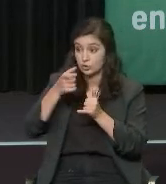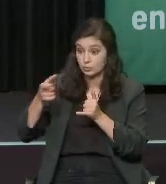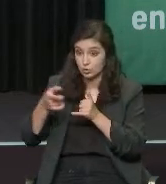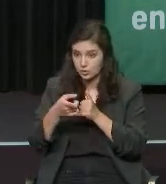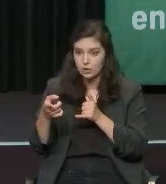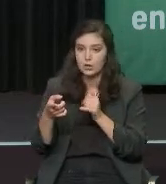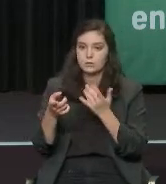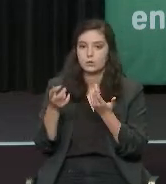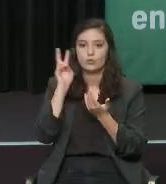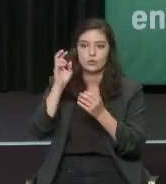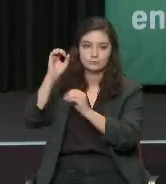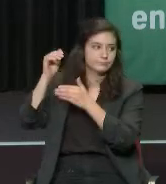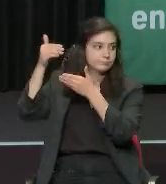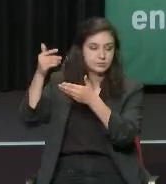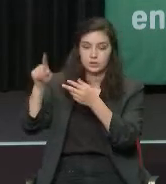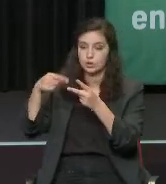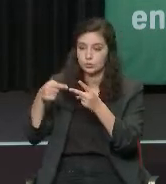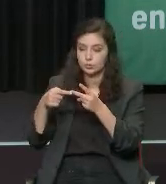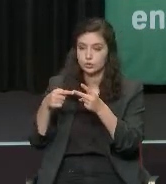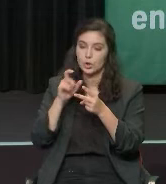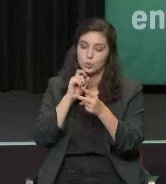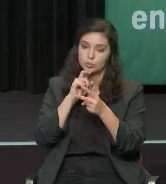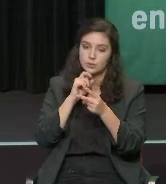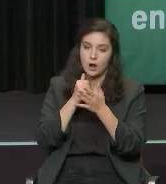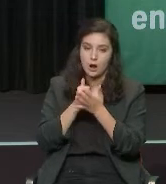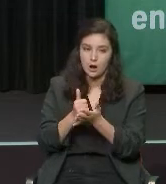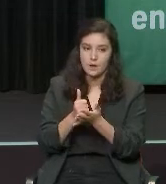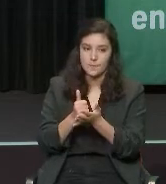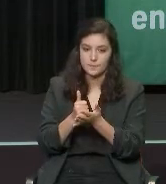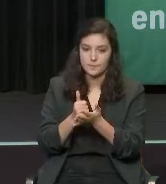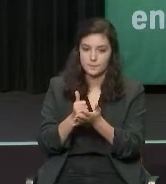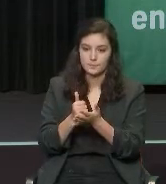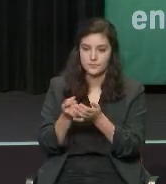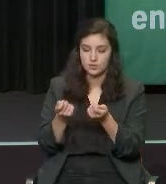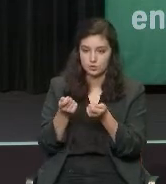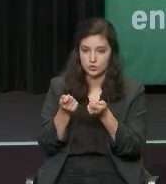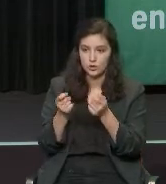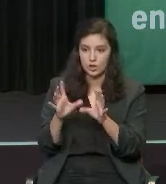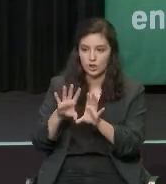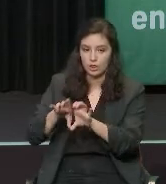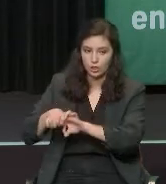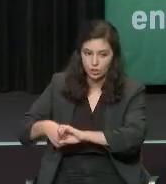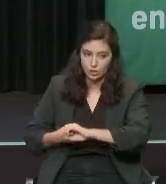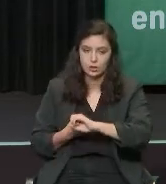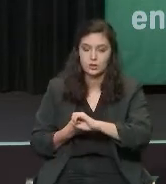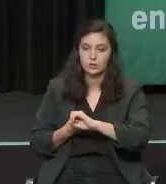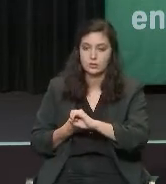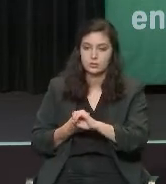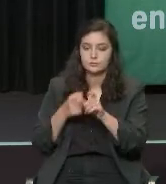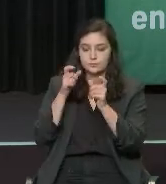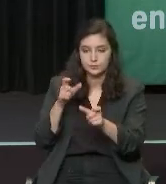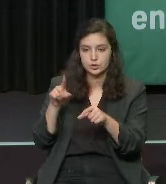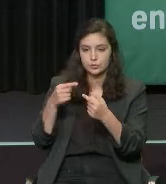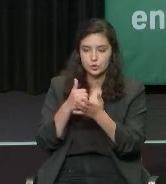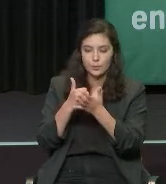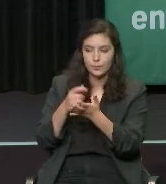está o principal valor. Depois, a capacidade de apoiar a gestão e a dissuasão, a detecção e depois algum apoio ao